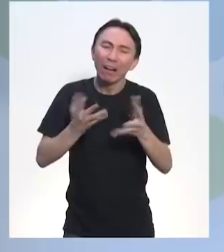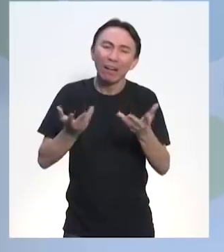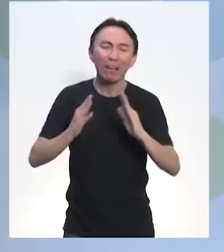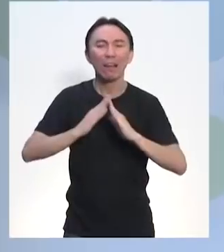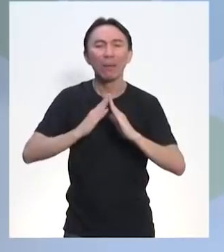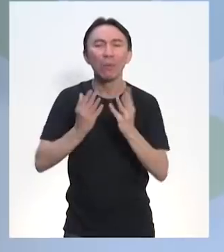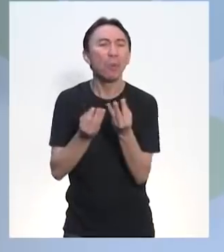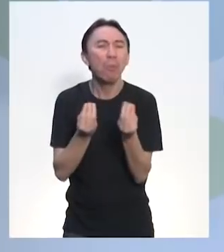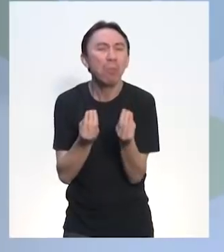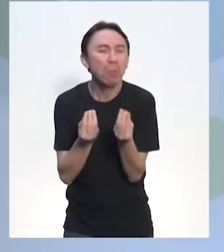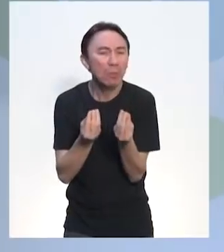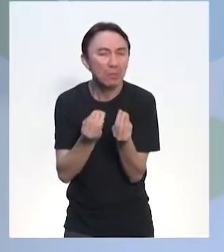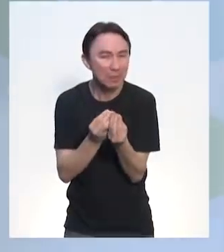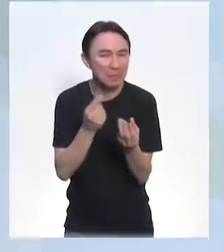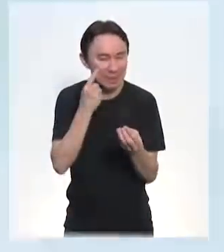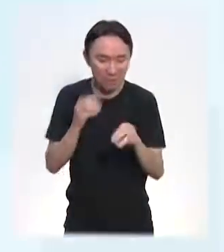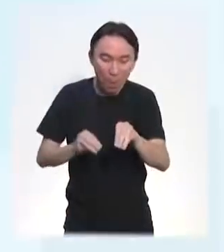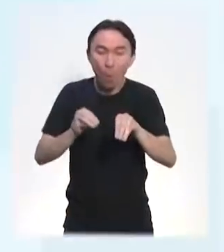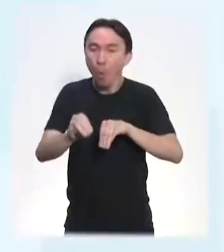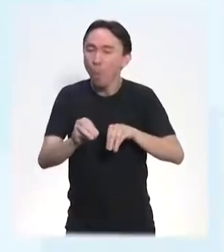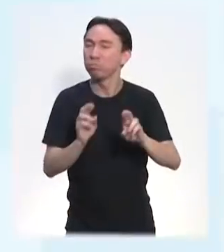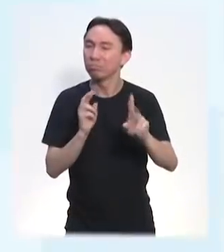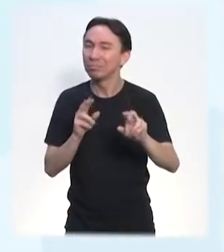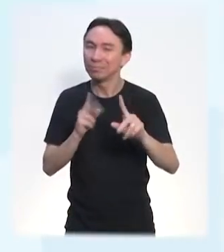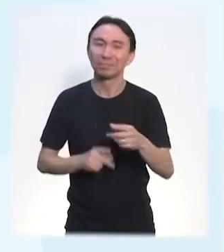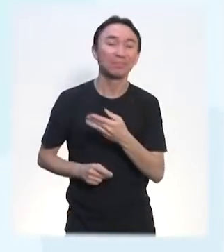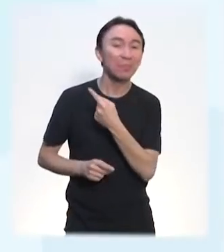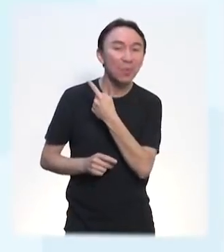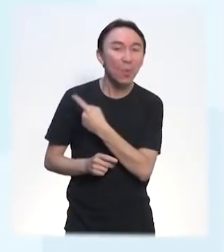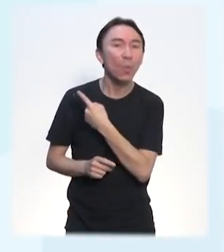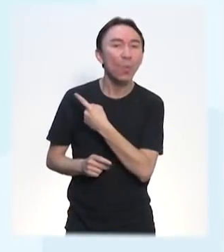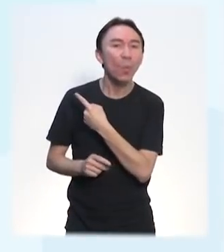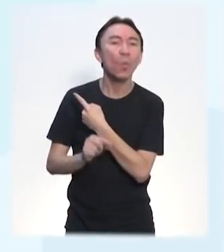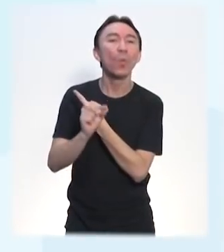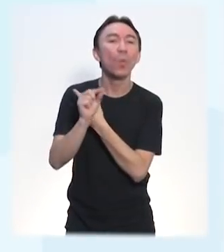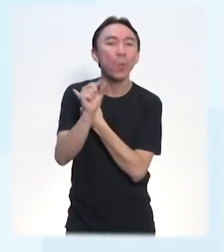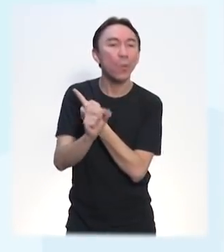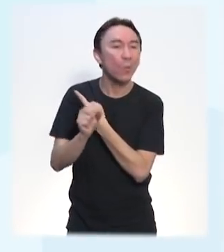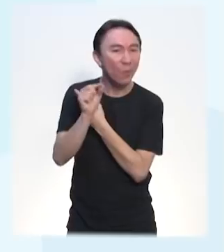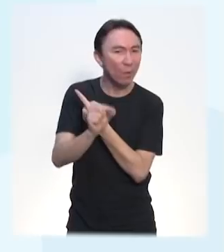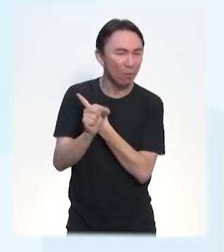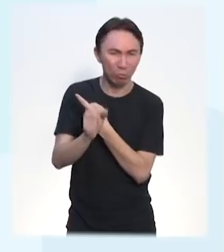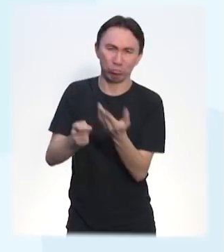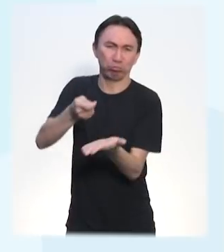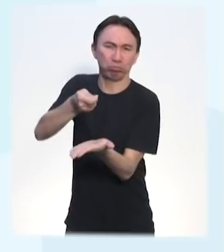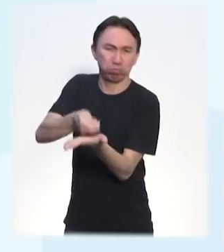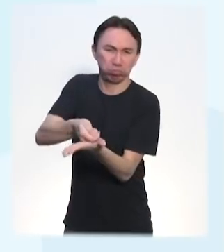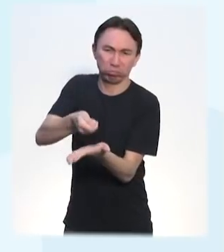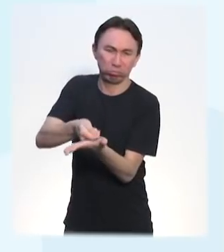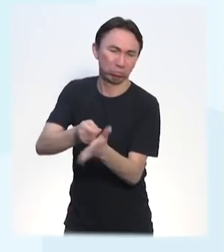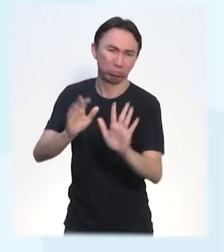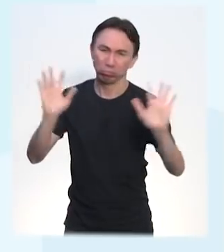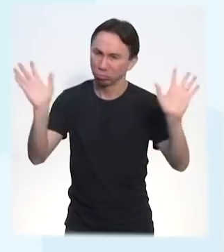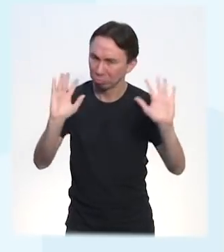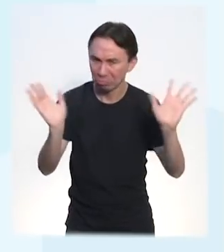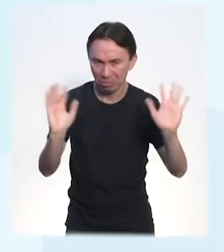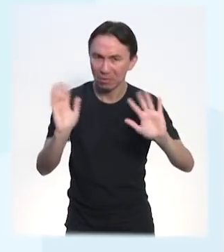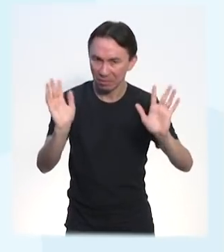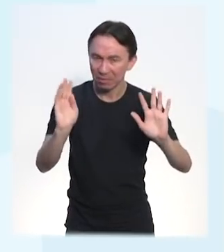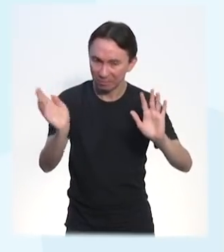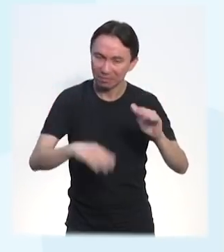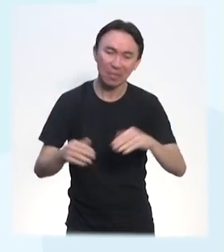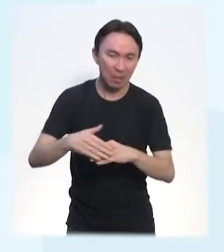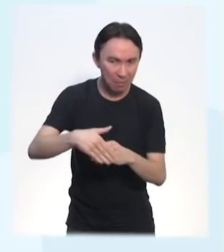pouquinho diferente. Vai aparecer na telinha para vocês aí, então, o que é? Não é obrigatório, tal, e etc. A gente vai explicar isso ao